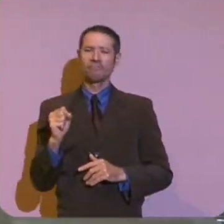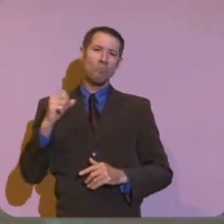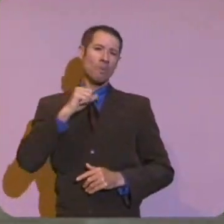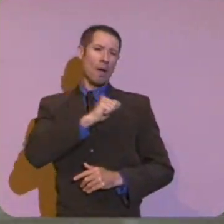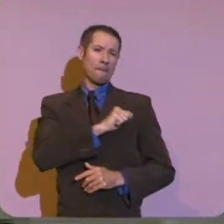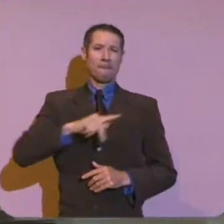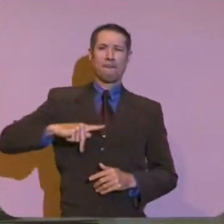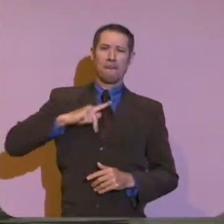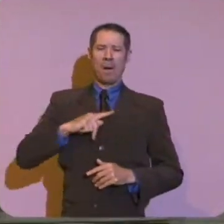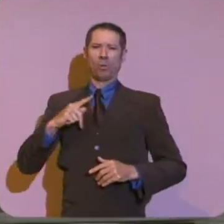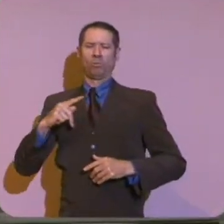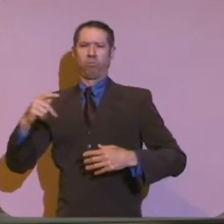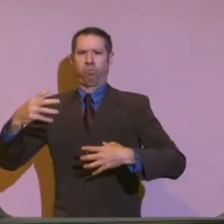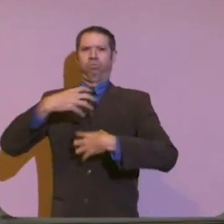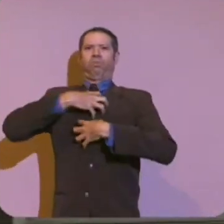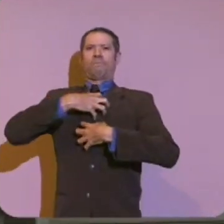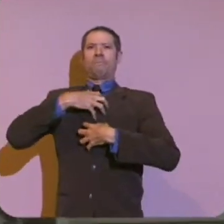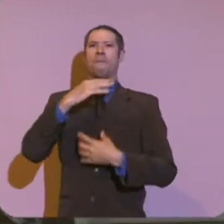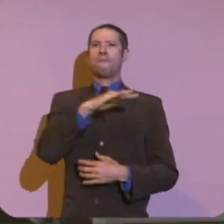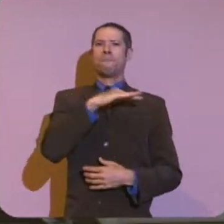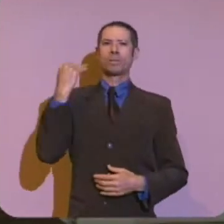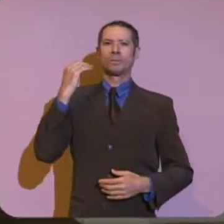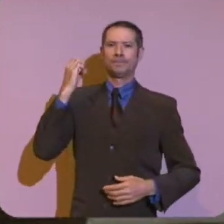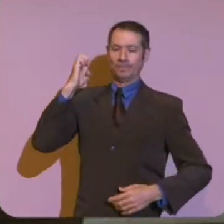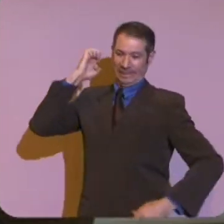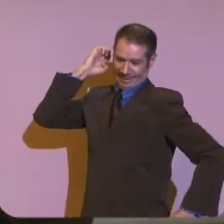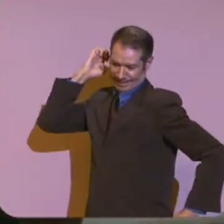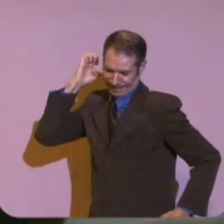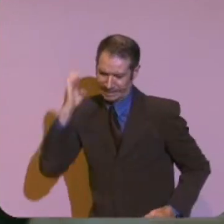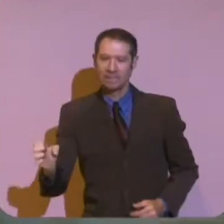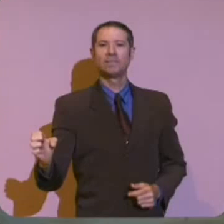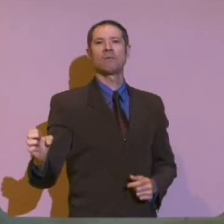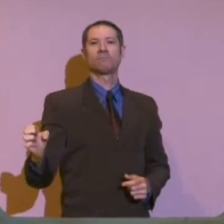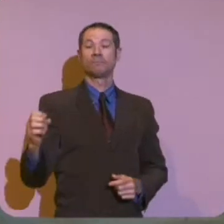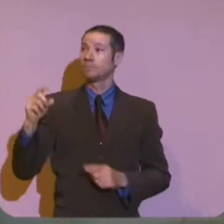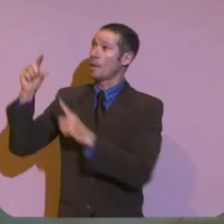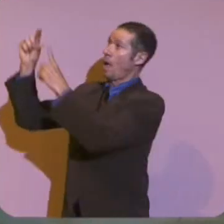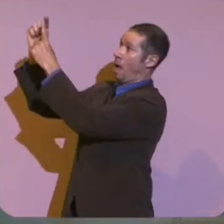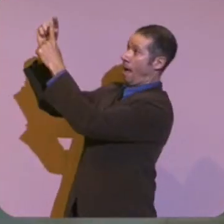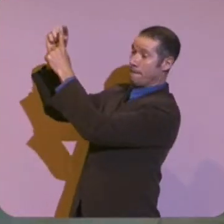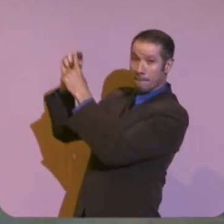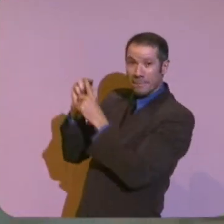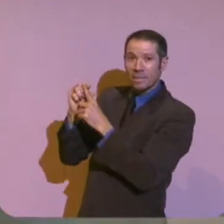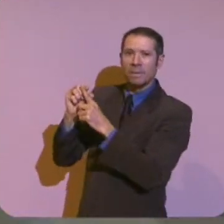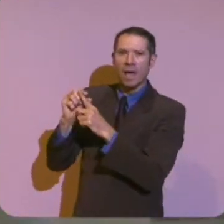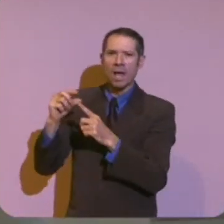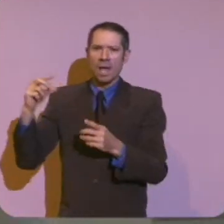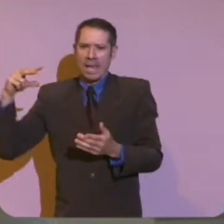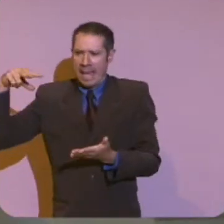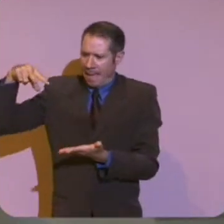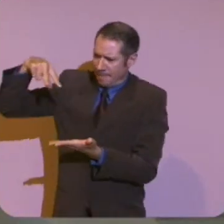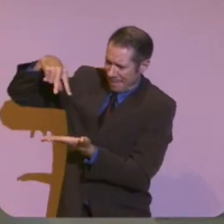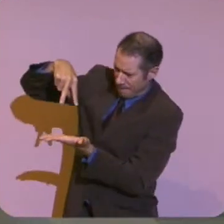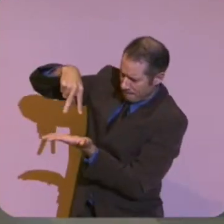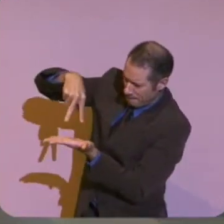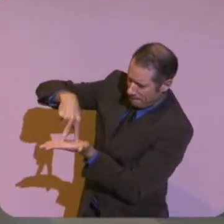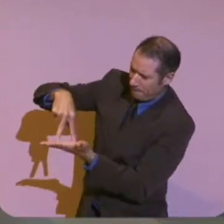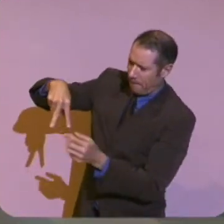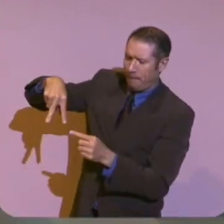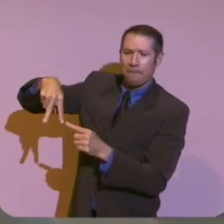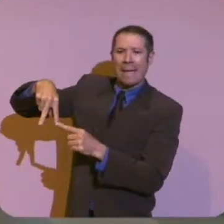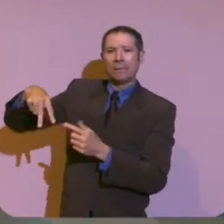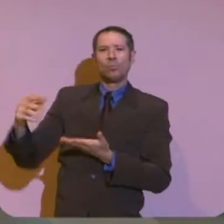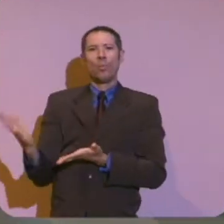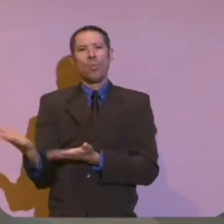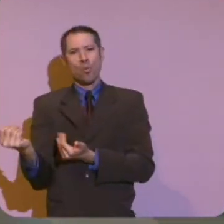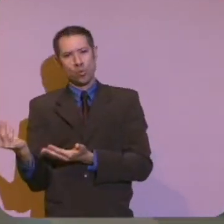é impactado na morte de Estevão. A Bíblia vai dizer que deixaram aos pés de um